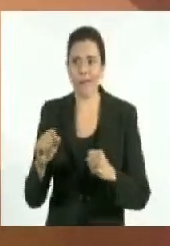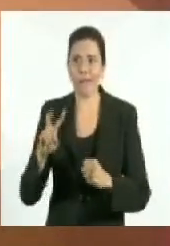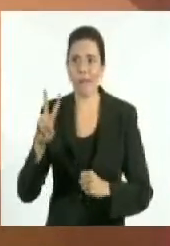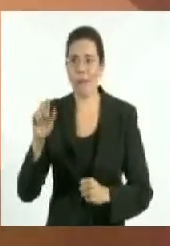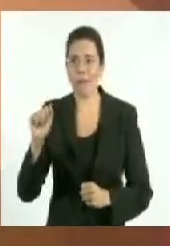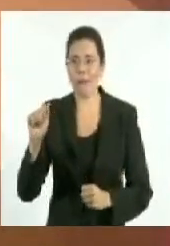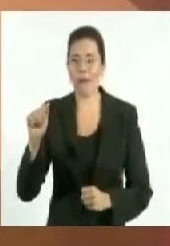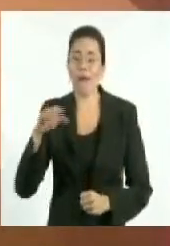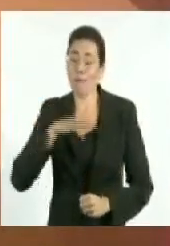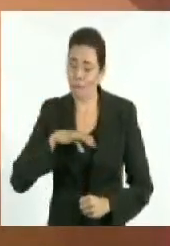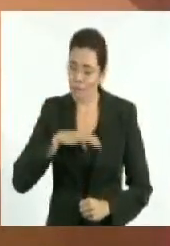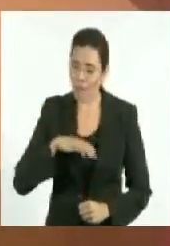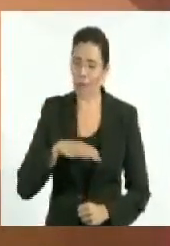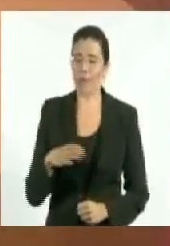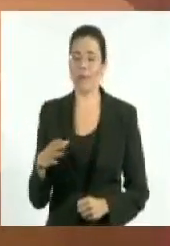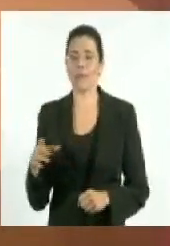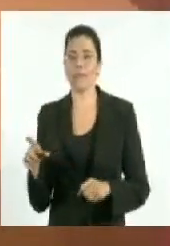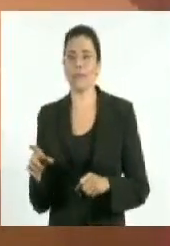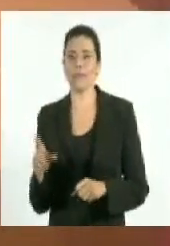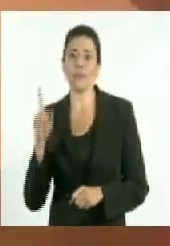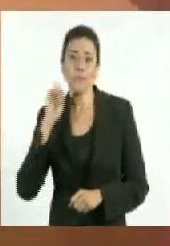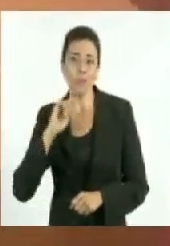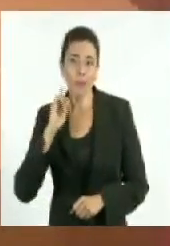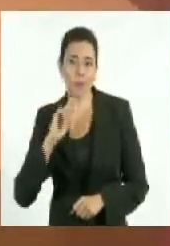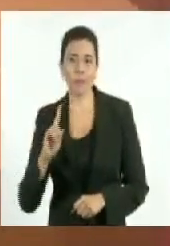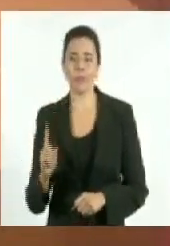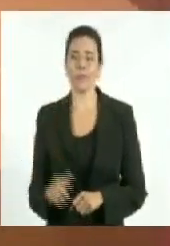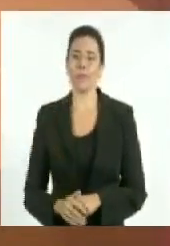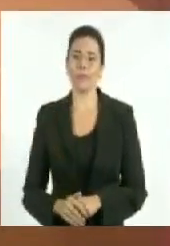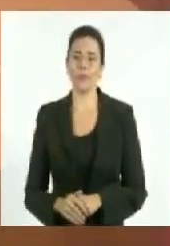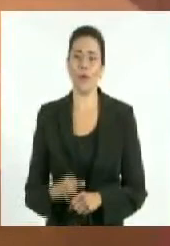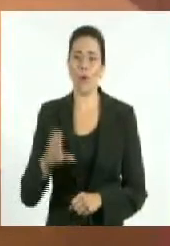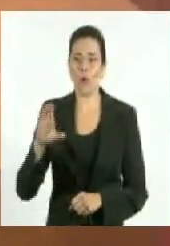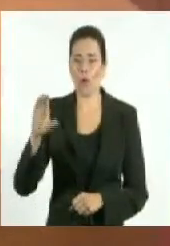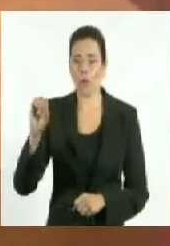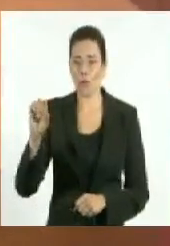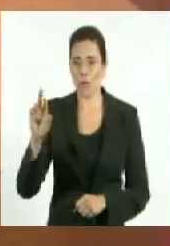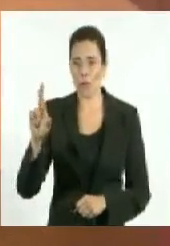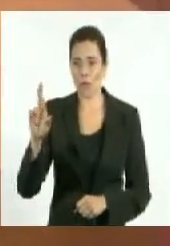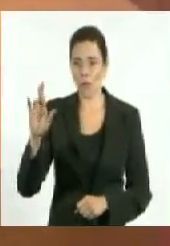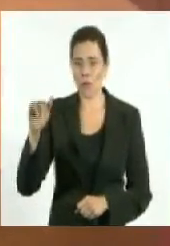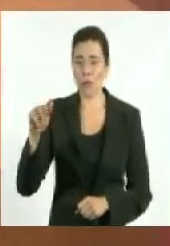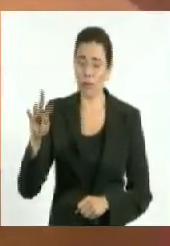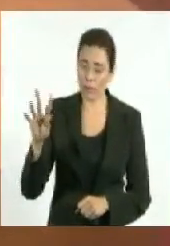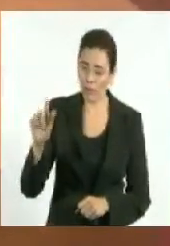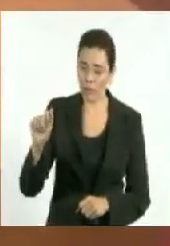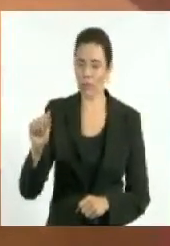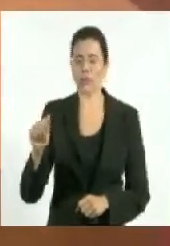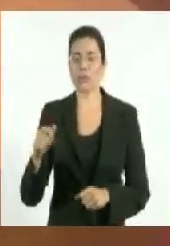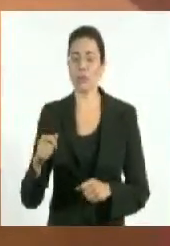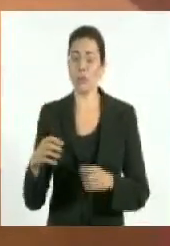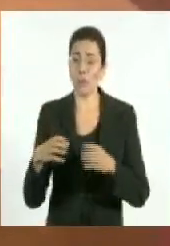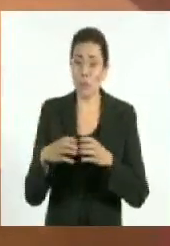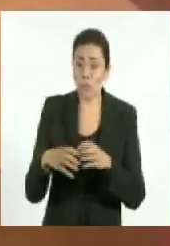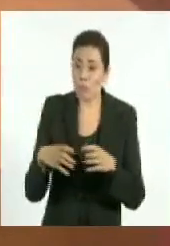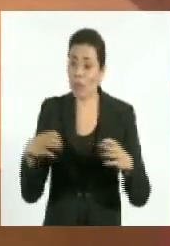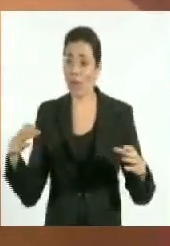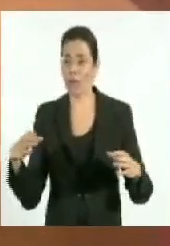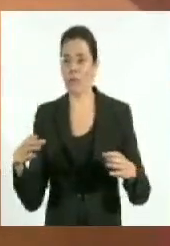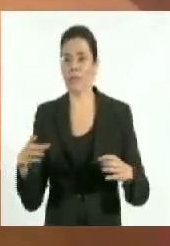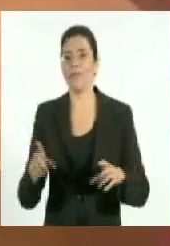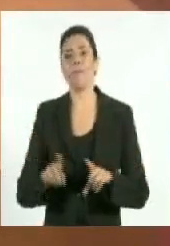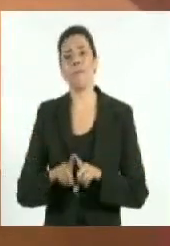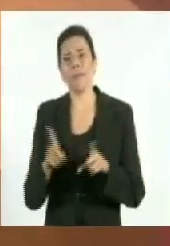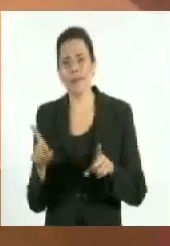médios e os clubes pequenos, porque a realidade, deputado Eduardo Braga, não é de jogador ganhando 1.500.000, a maioria ganha 1, 2, 3,